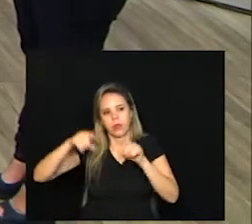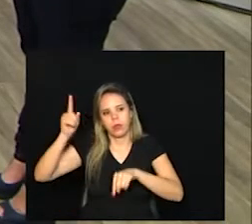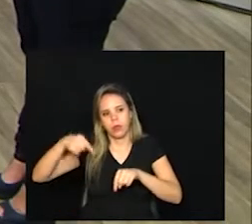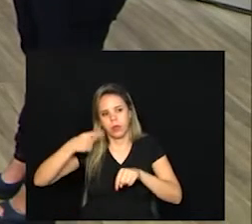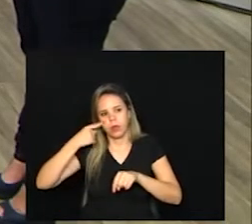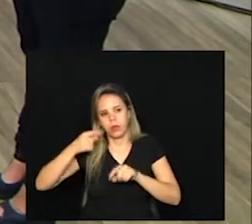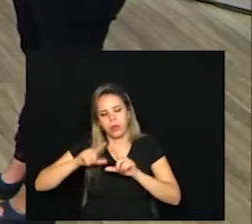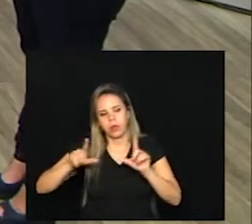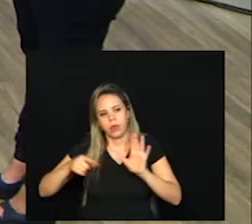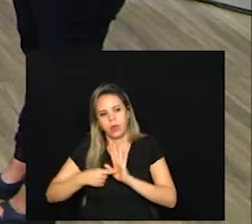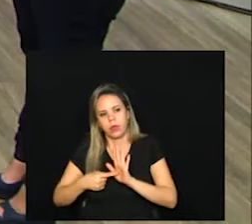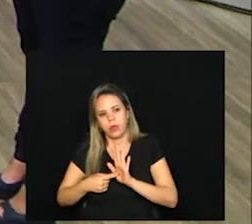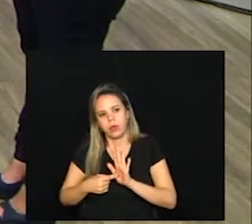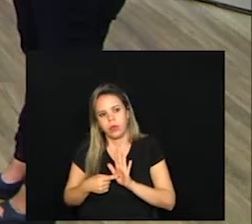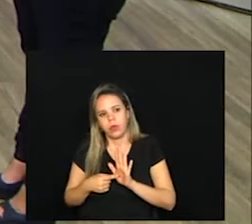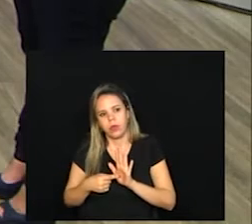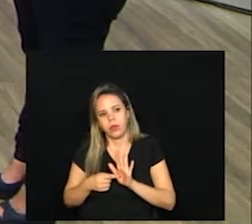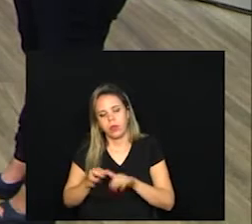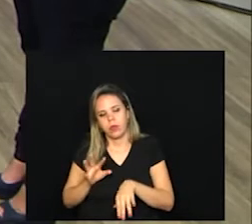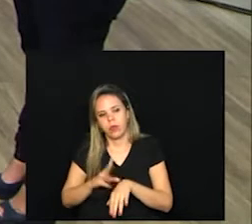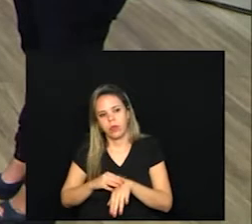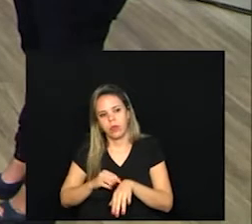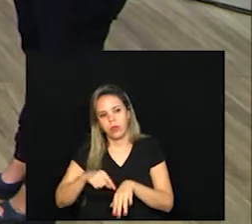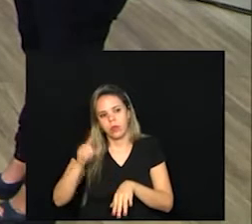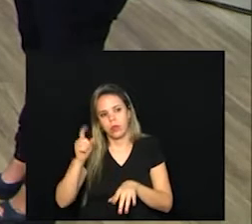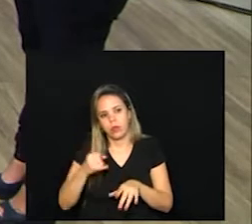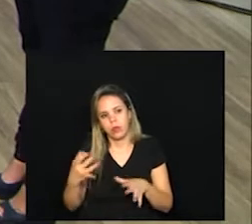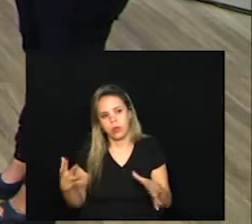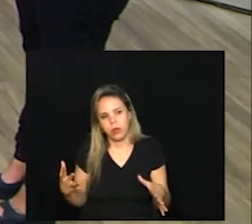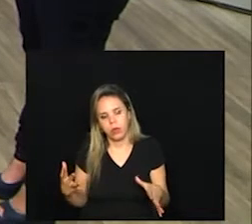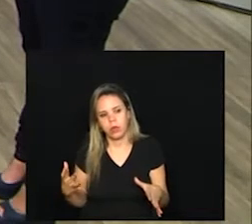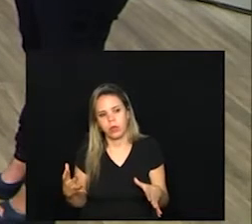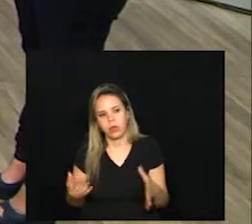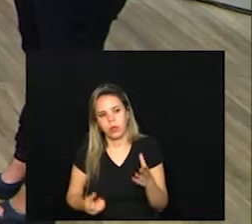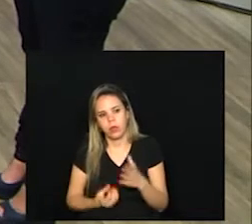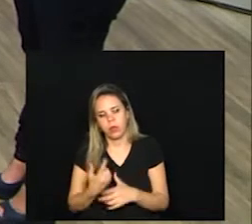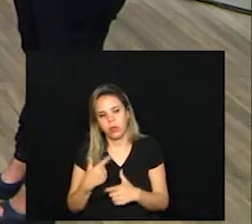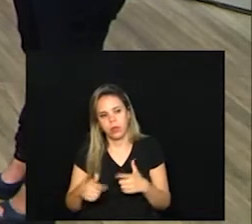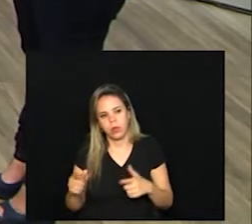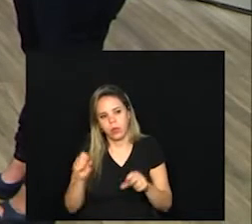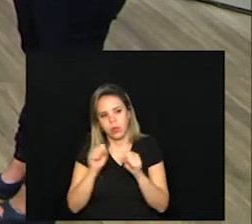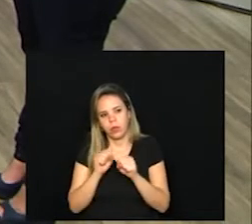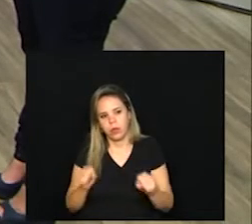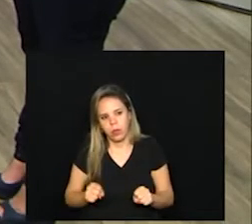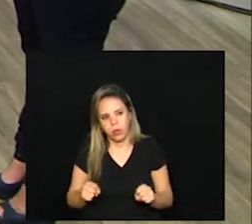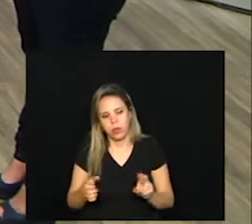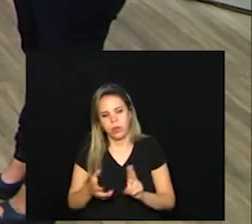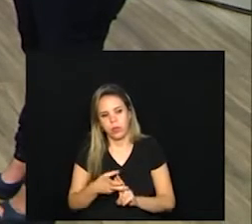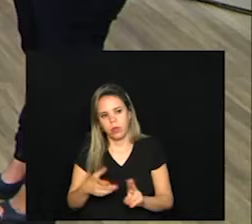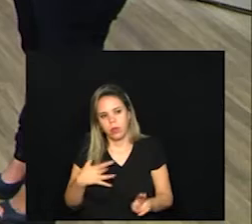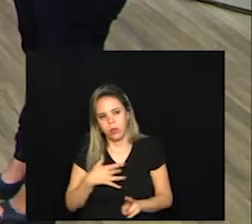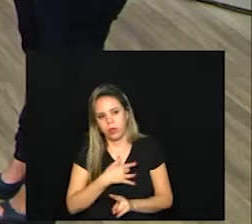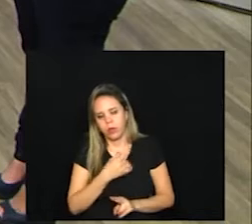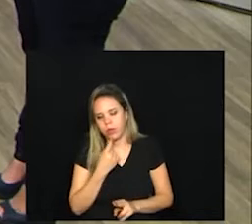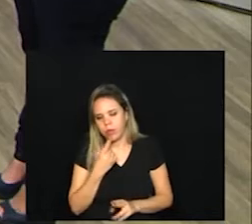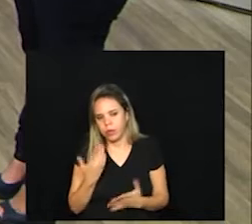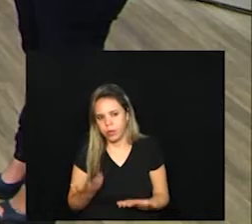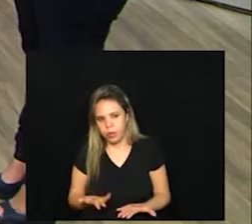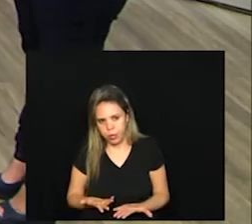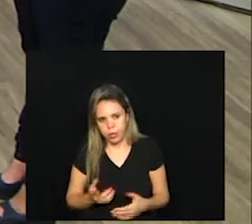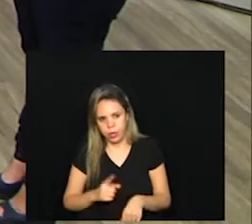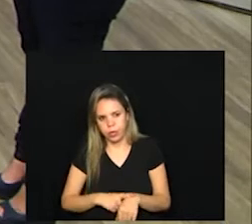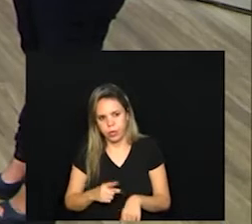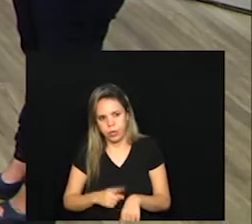nós exibimos, o pico de doença, a pressão que isso aconteceu no sistema de saúde de Campinas e,